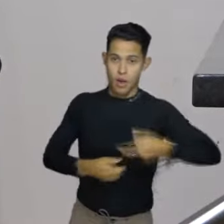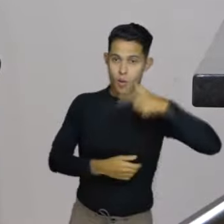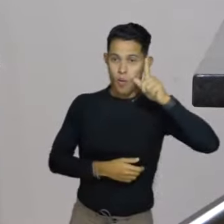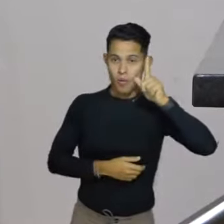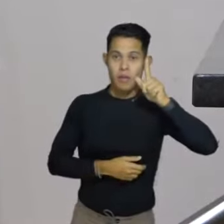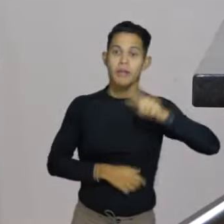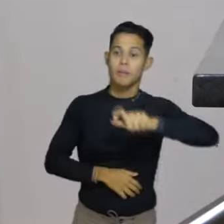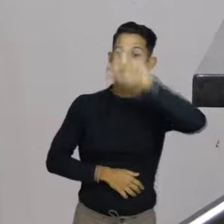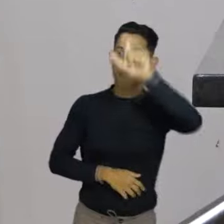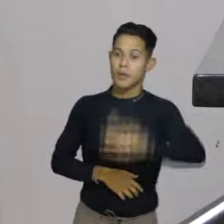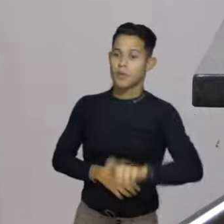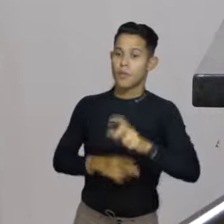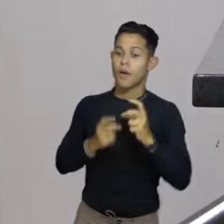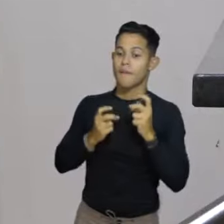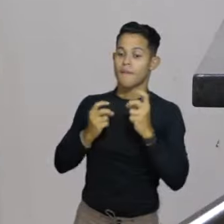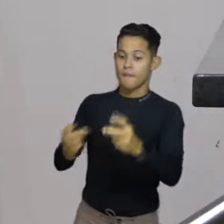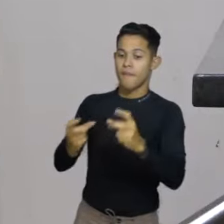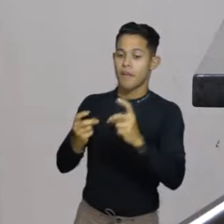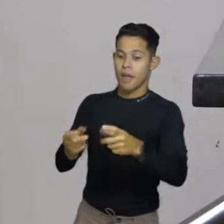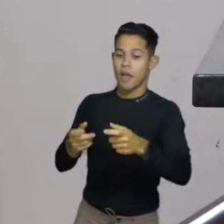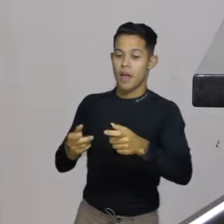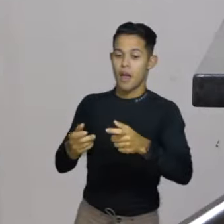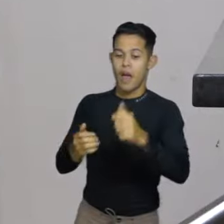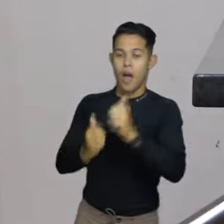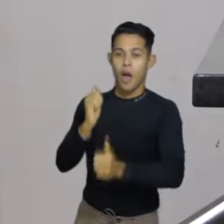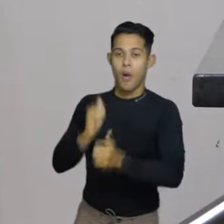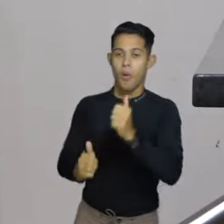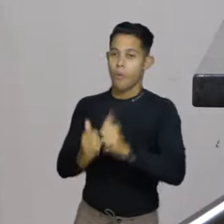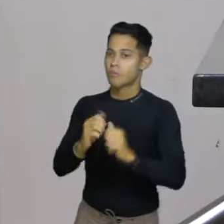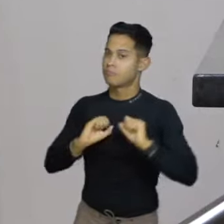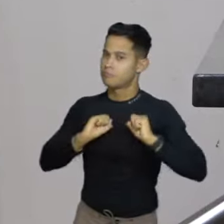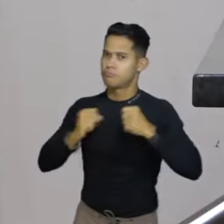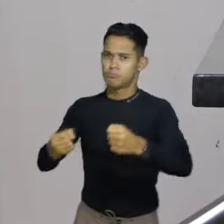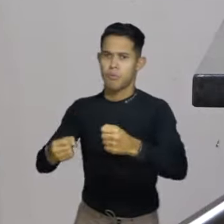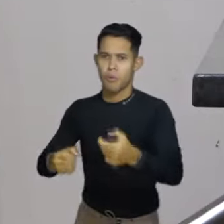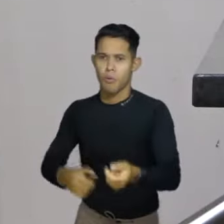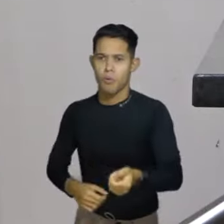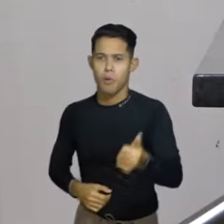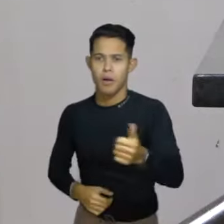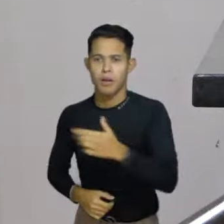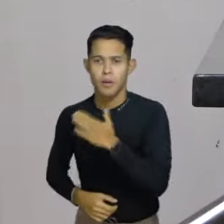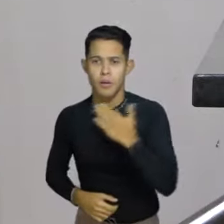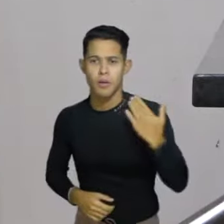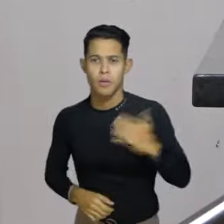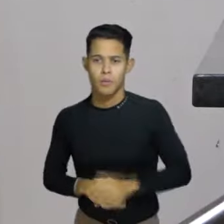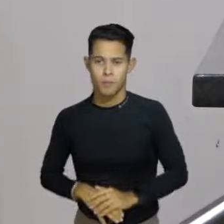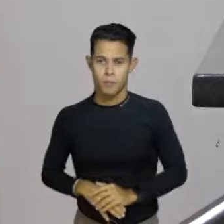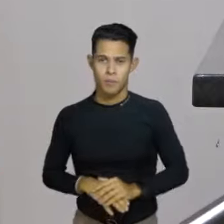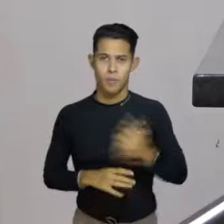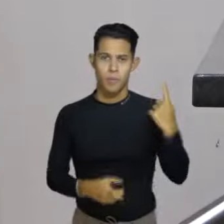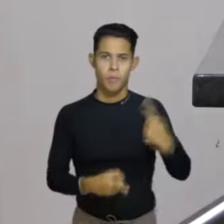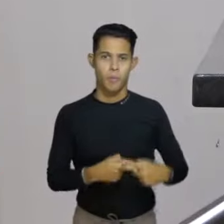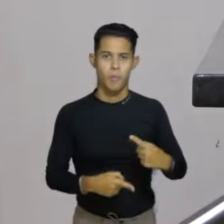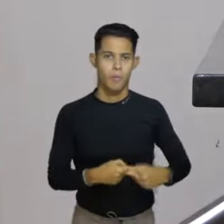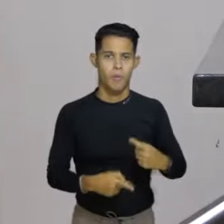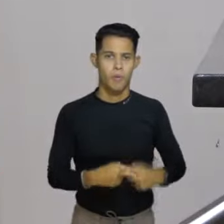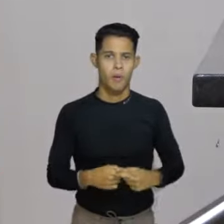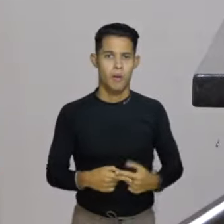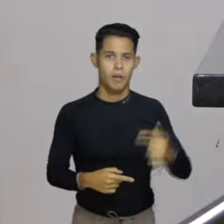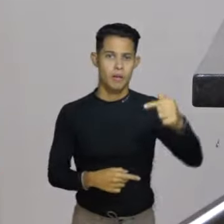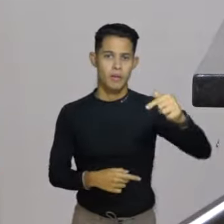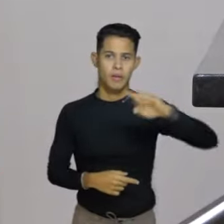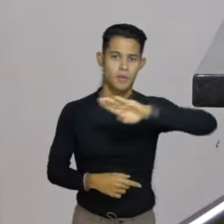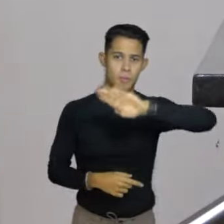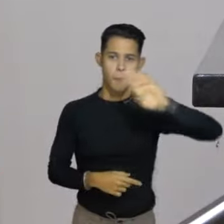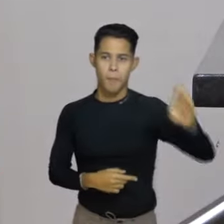matando hoje que a colheita desse ano ali quase 7 milhões de toneladas ia ser vendido pela